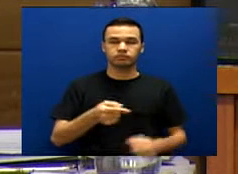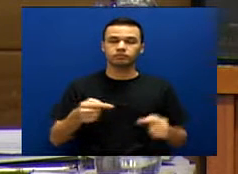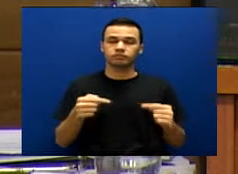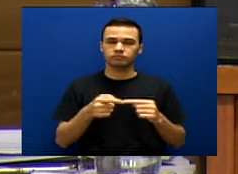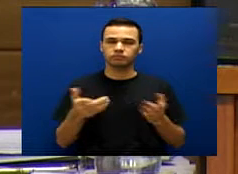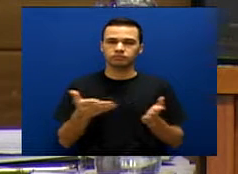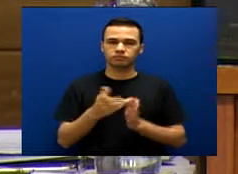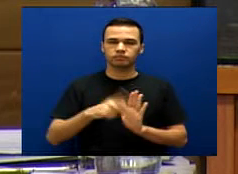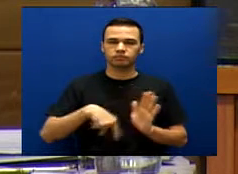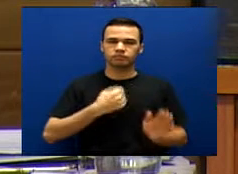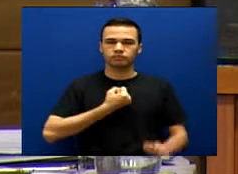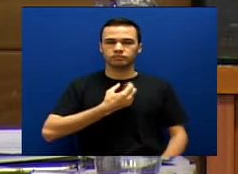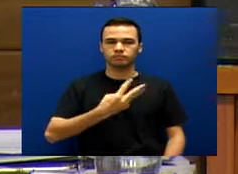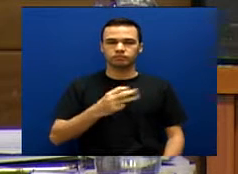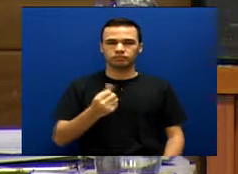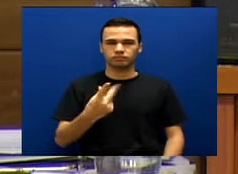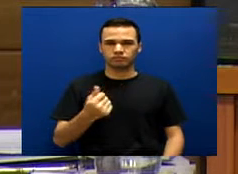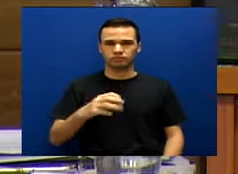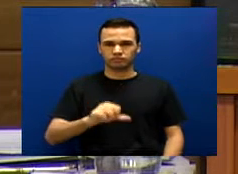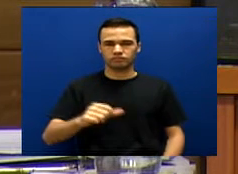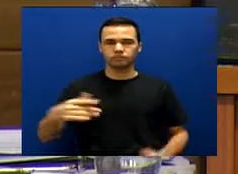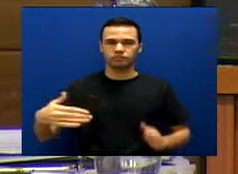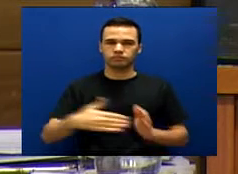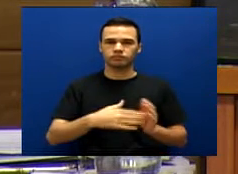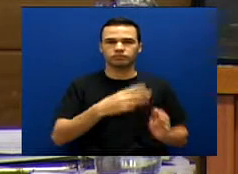número 3.393 a